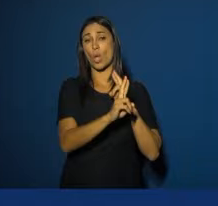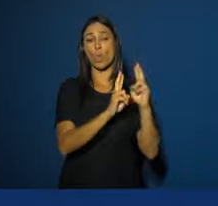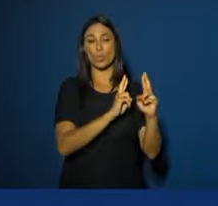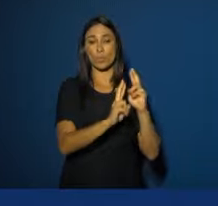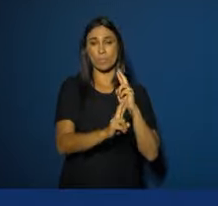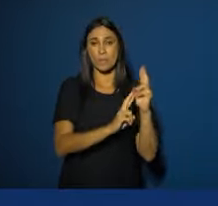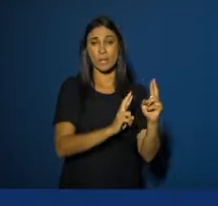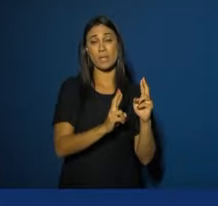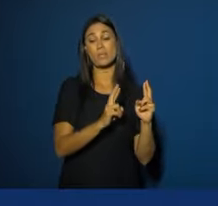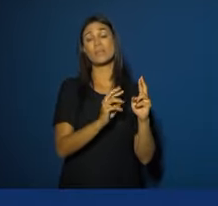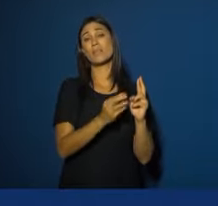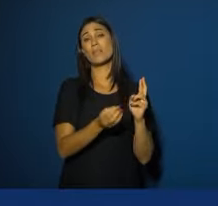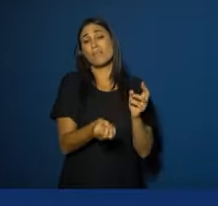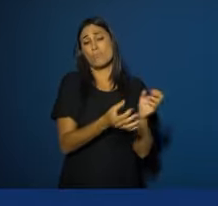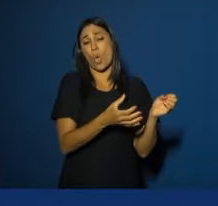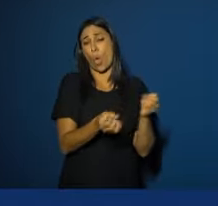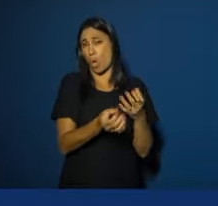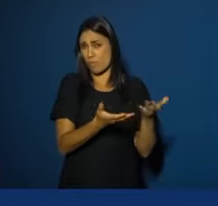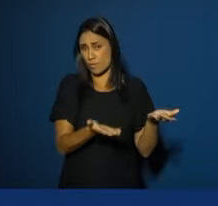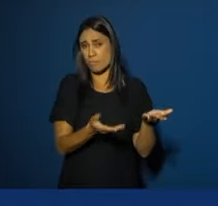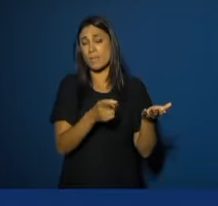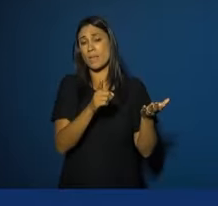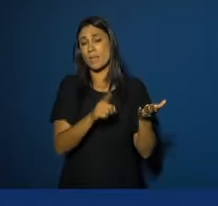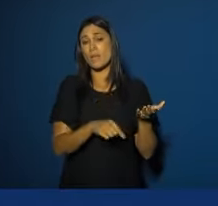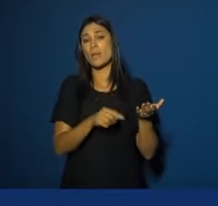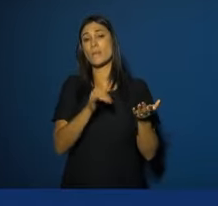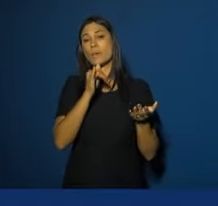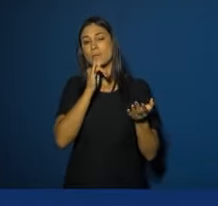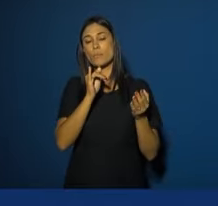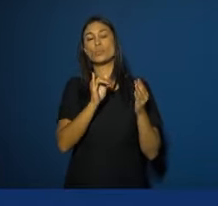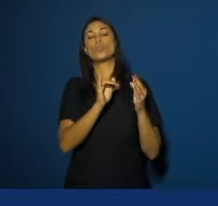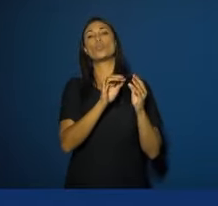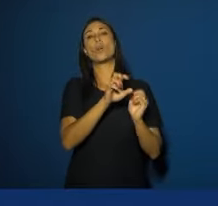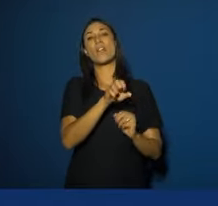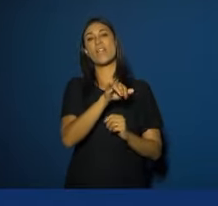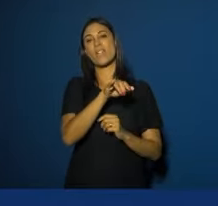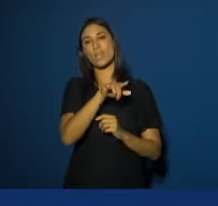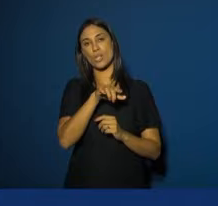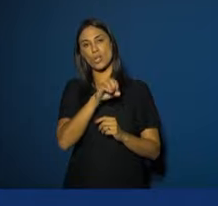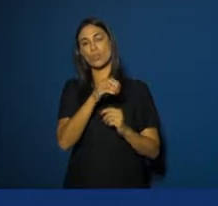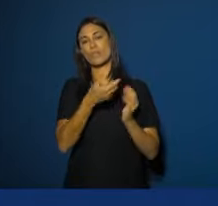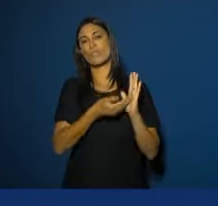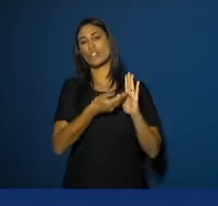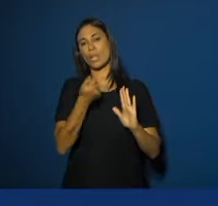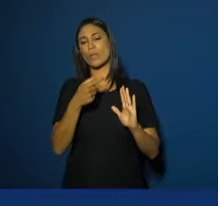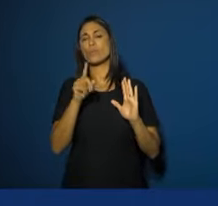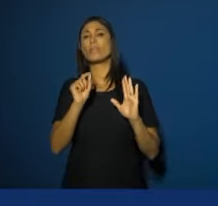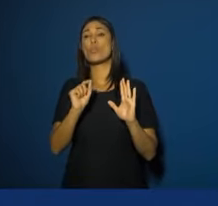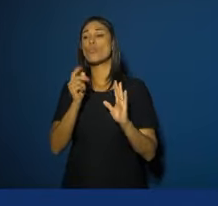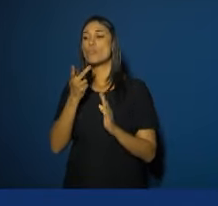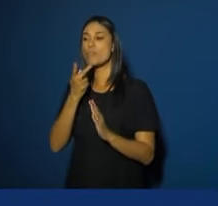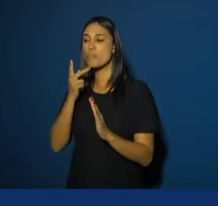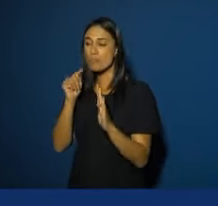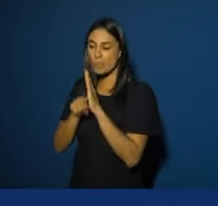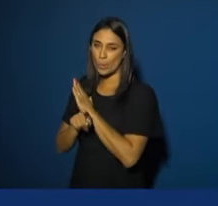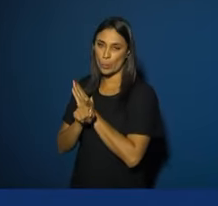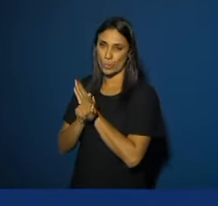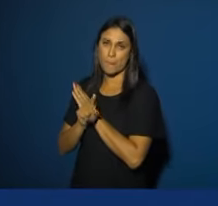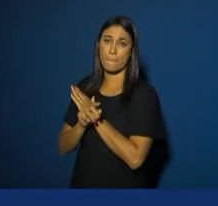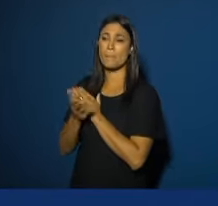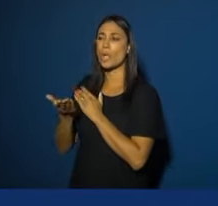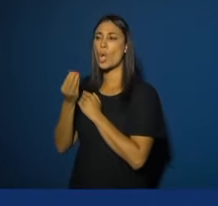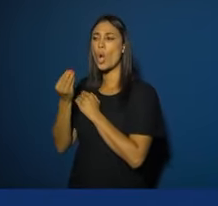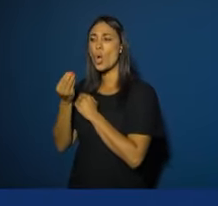em função dessa modernização regulatória introduziu a contagem do eixo suspenso que acho que foi um ganho para toda a industa queria saber como é que você